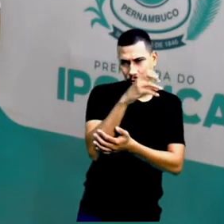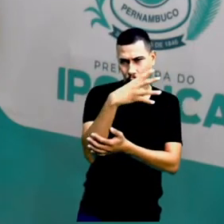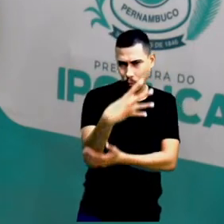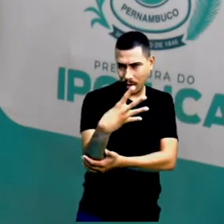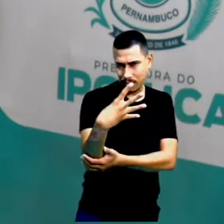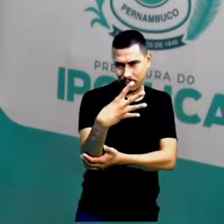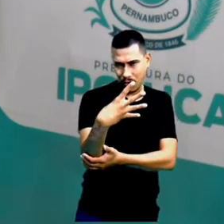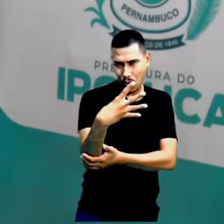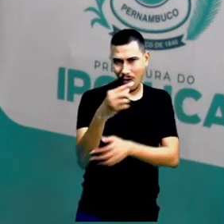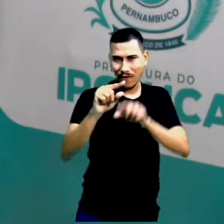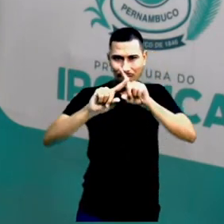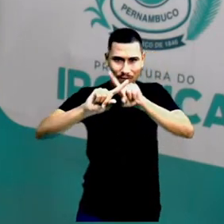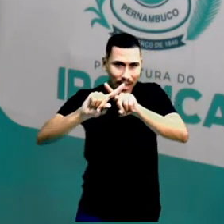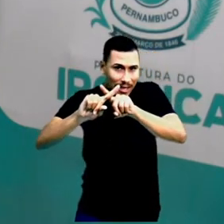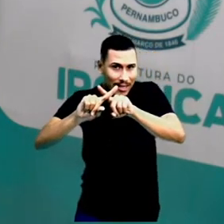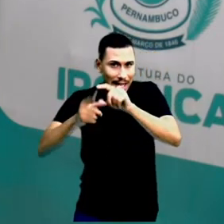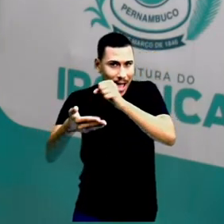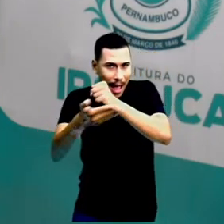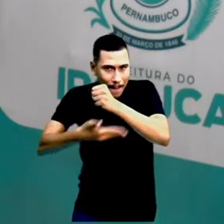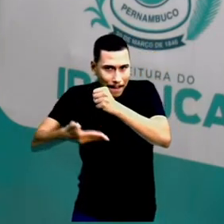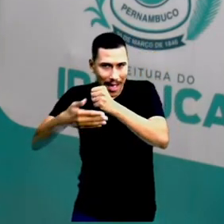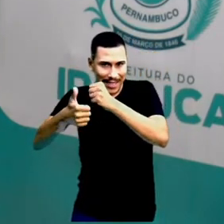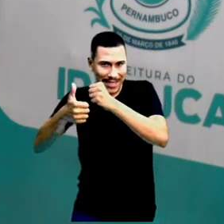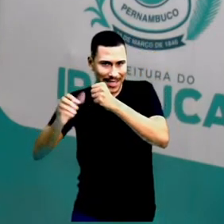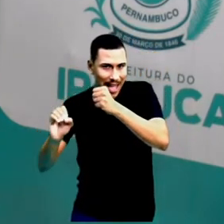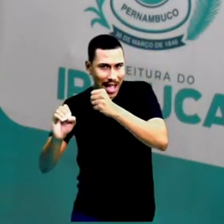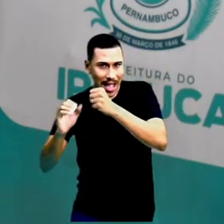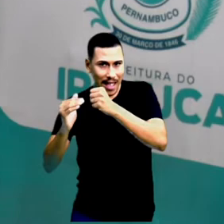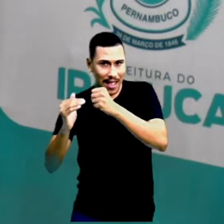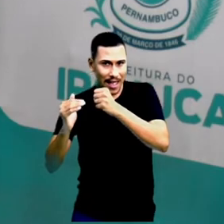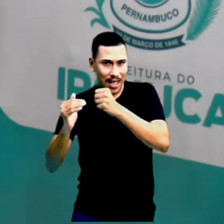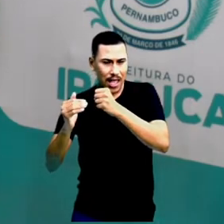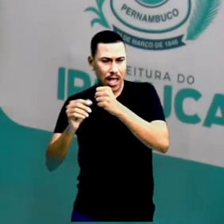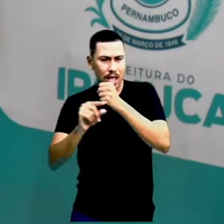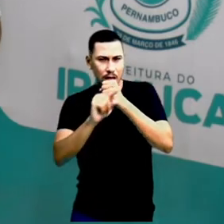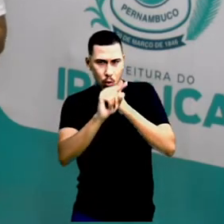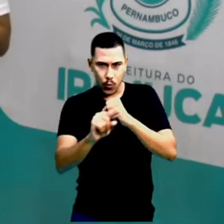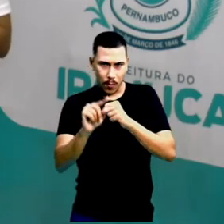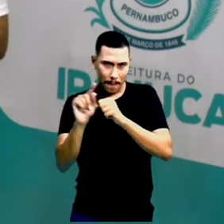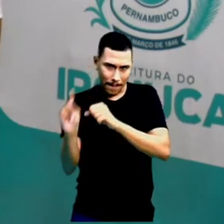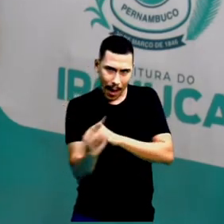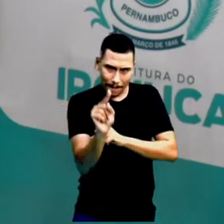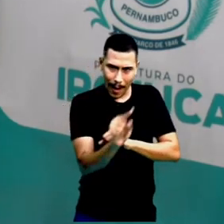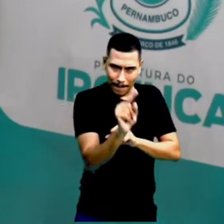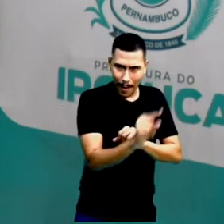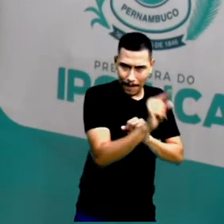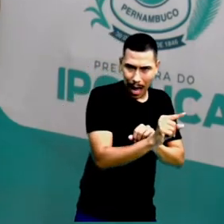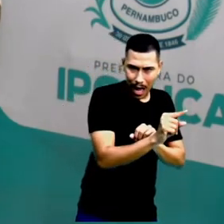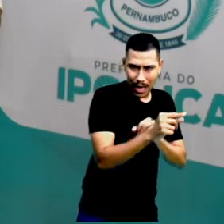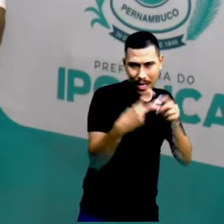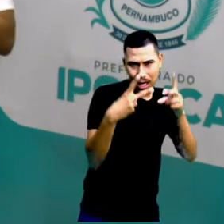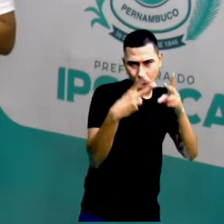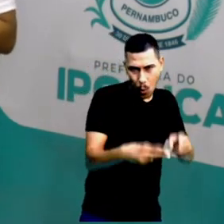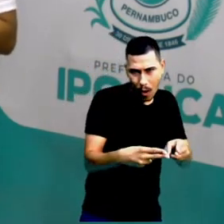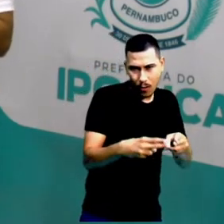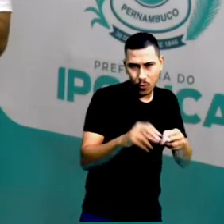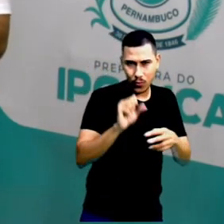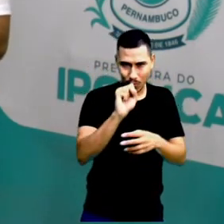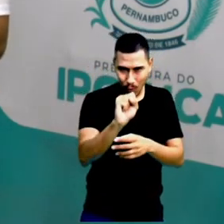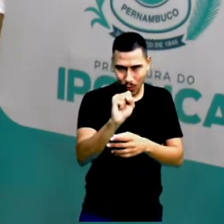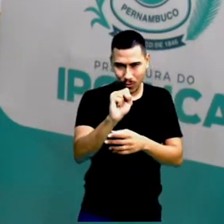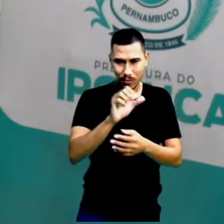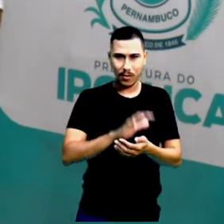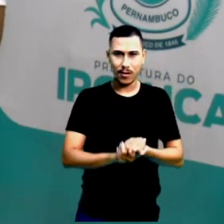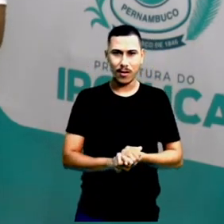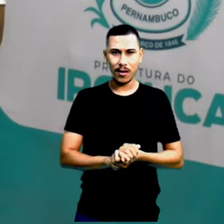3,84 vezes a base 10 e a quantidade de casas que nós andamos foi igual a 8.